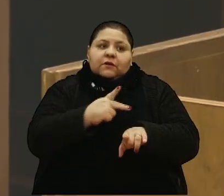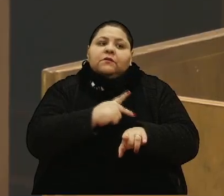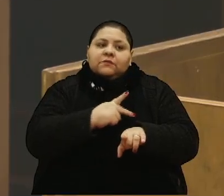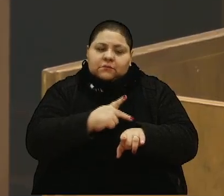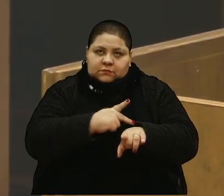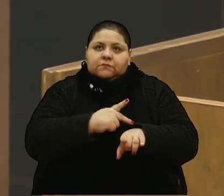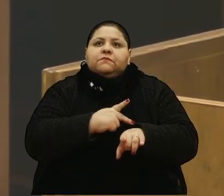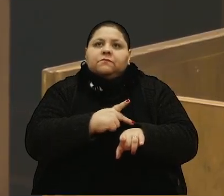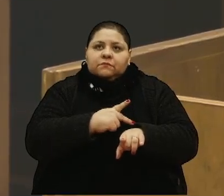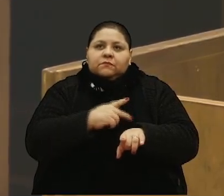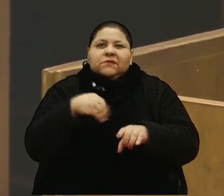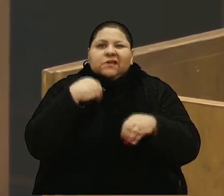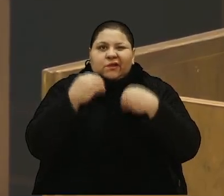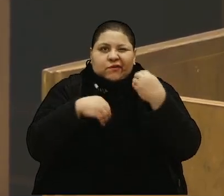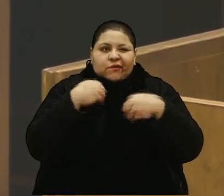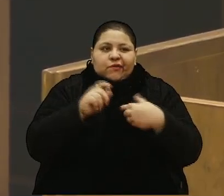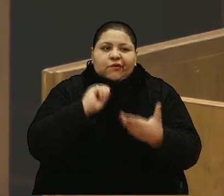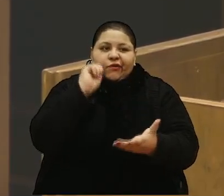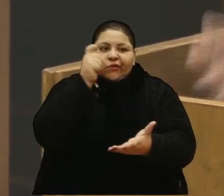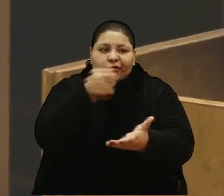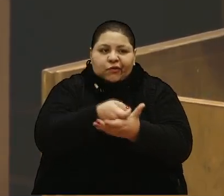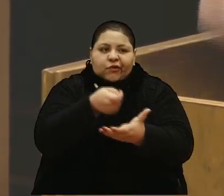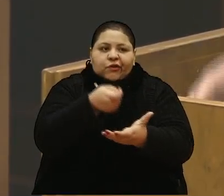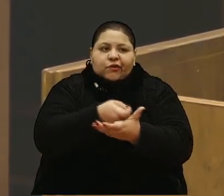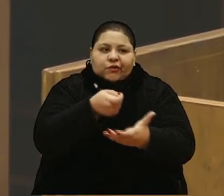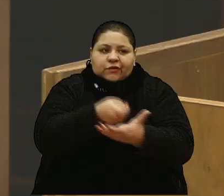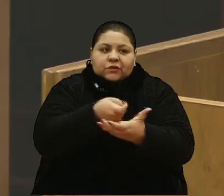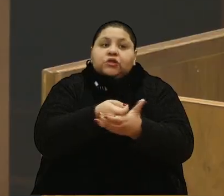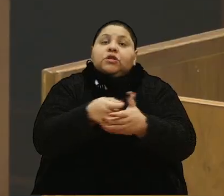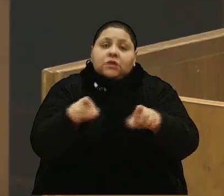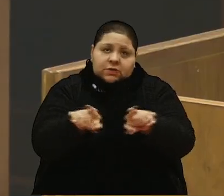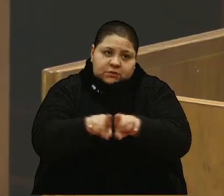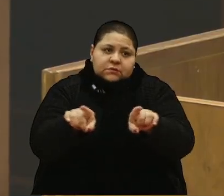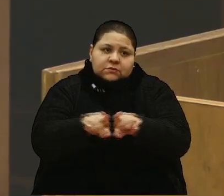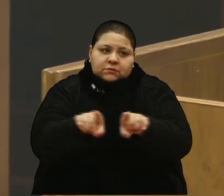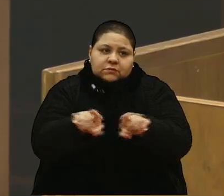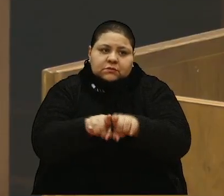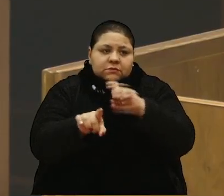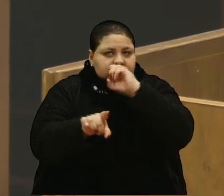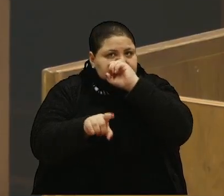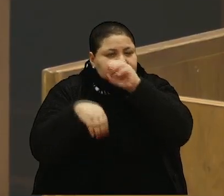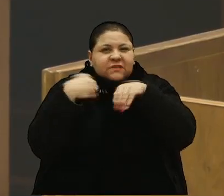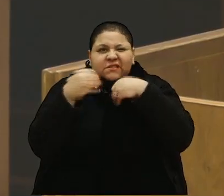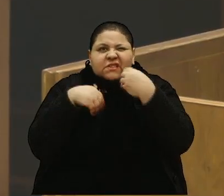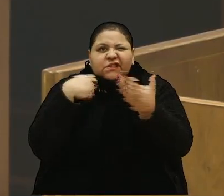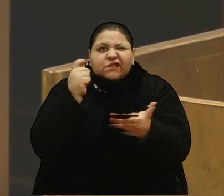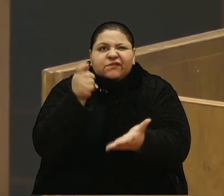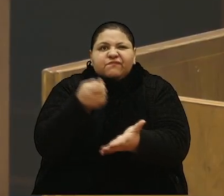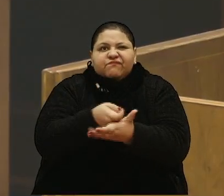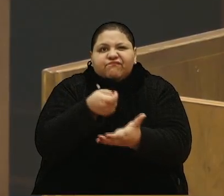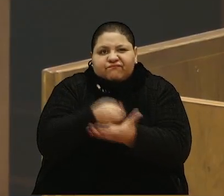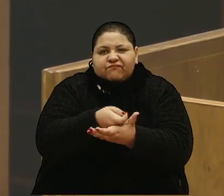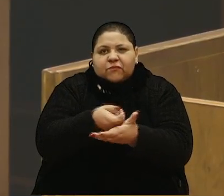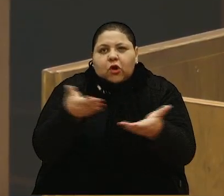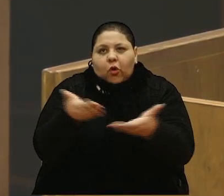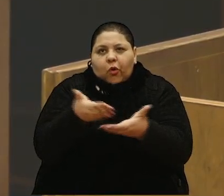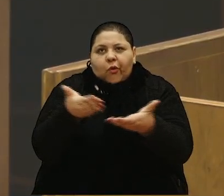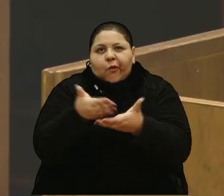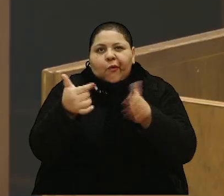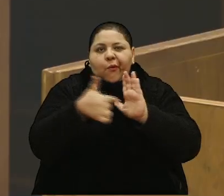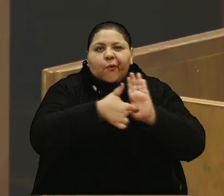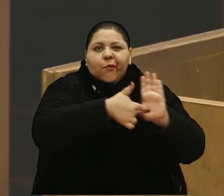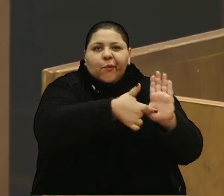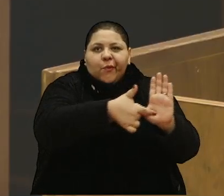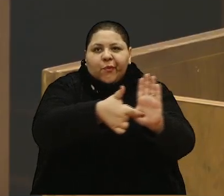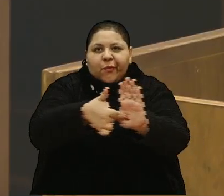casa, me senti na obrigação, né, não iria me pronunciar hoje, mas me senti na obrigação de trazer a público,